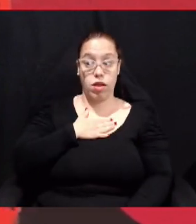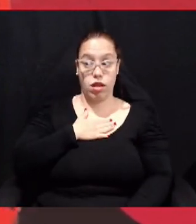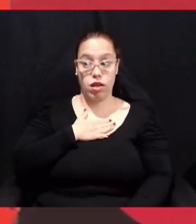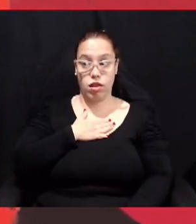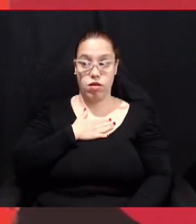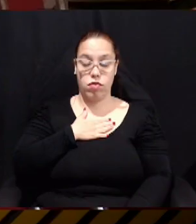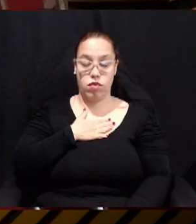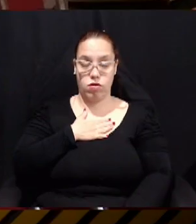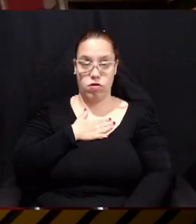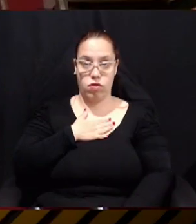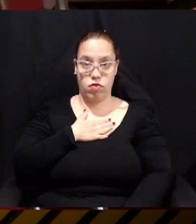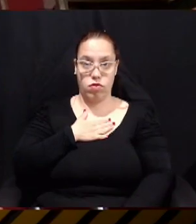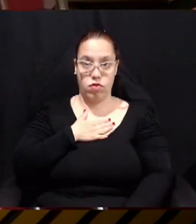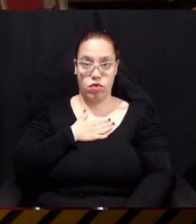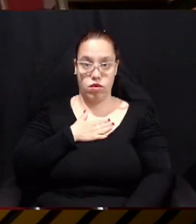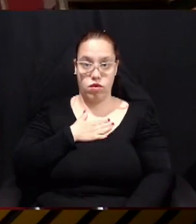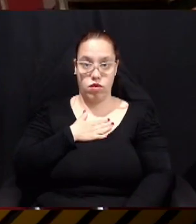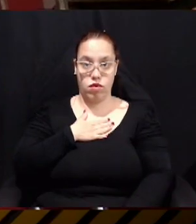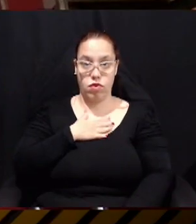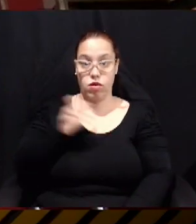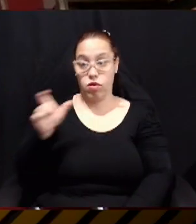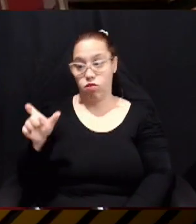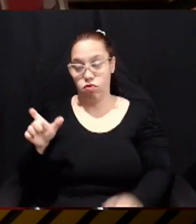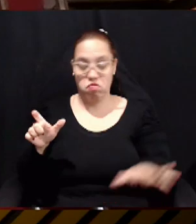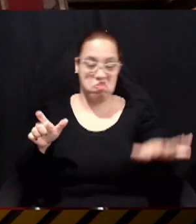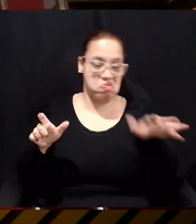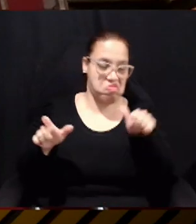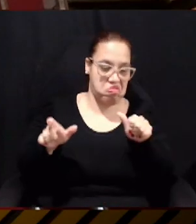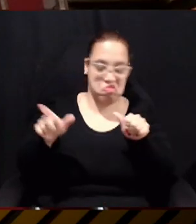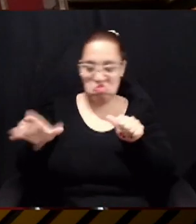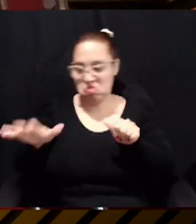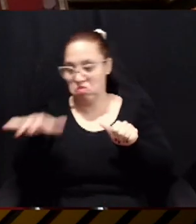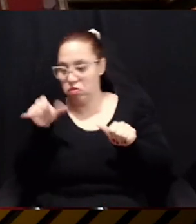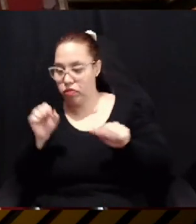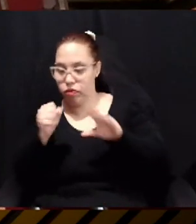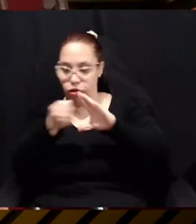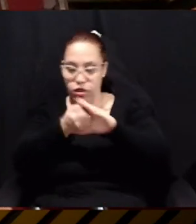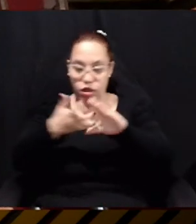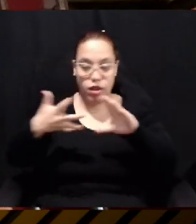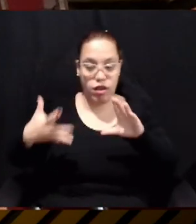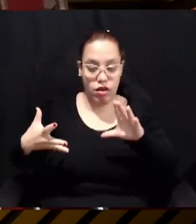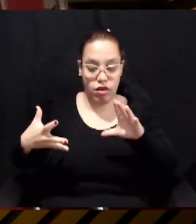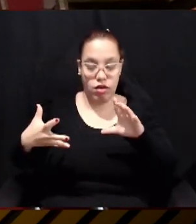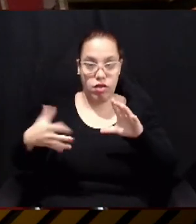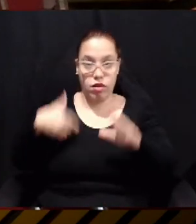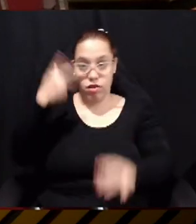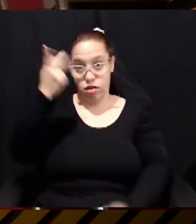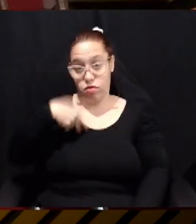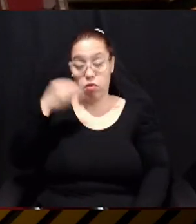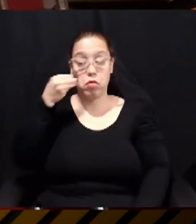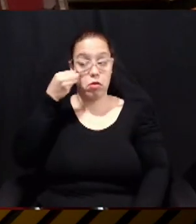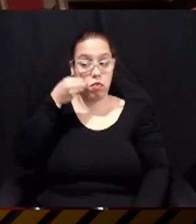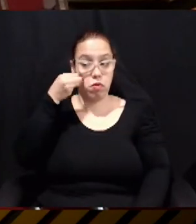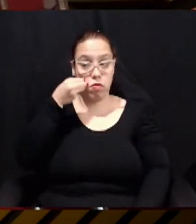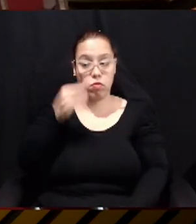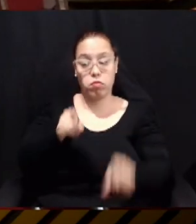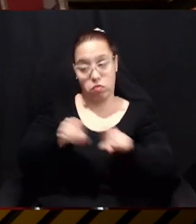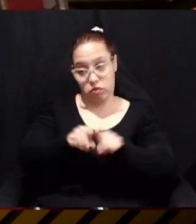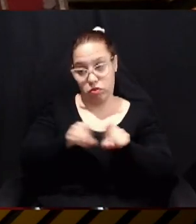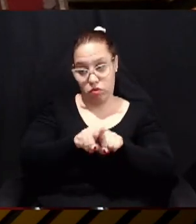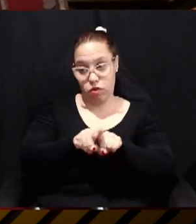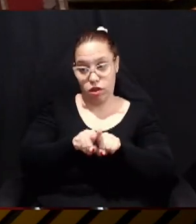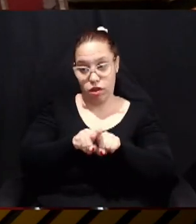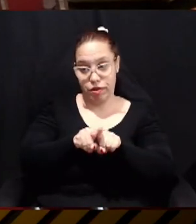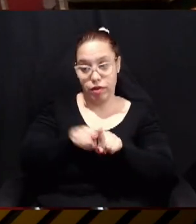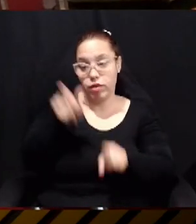onde eu pego elementos de uma, pego elementos de outra, e lógico, trago muita da minha própria experiência, né? No caso, tanto eu quanto